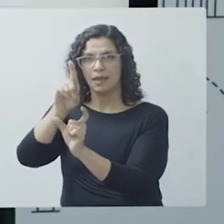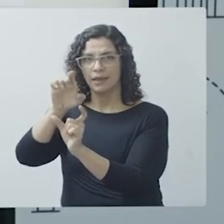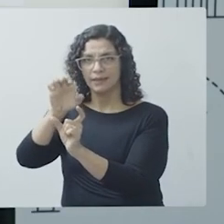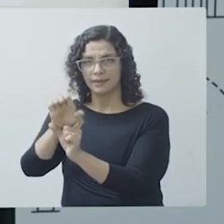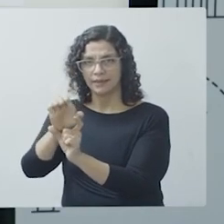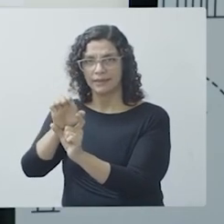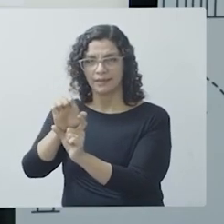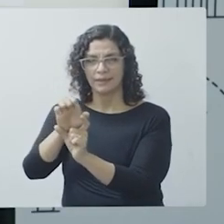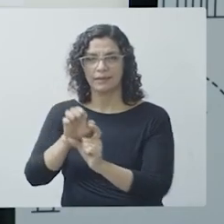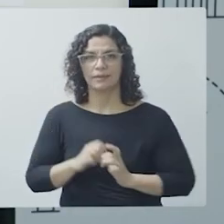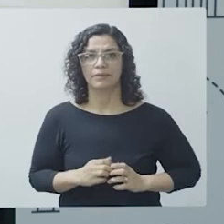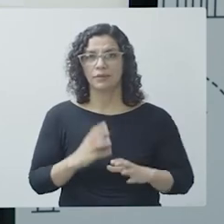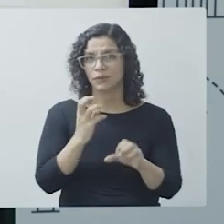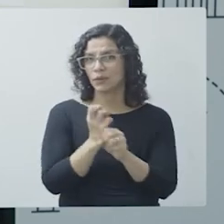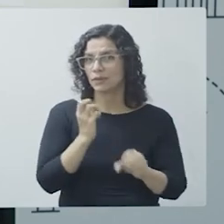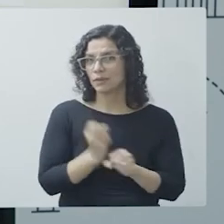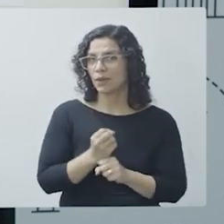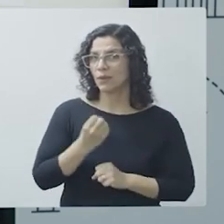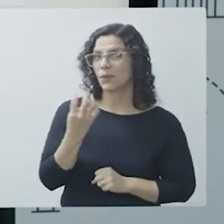A-mi-za-de.